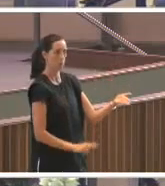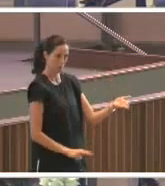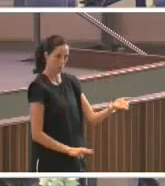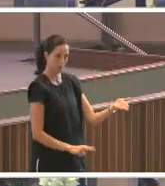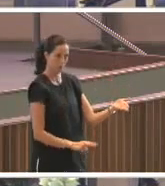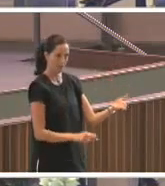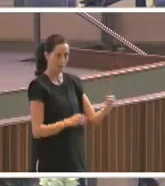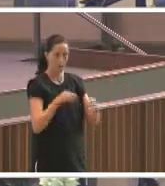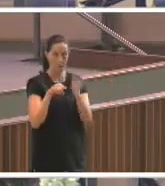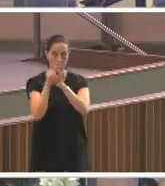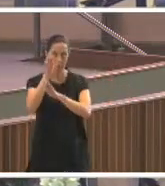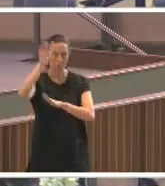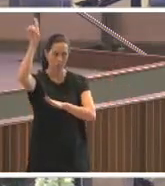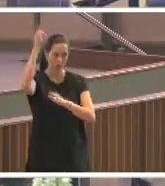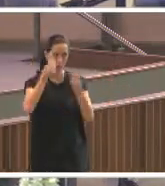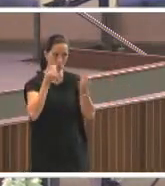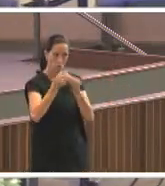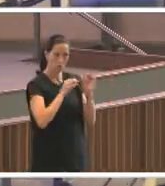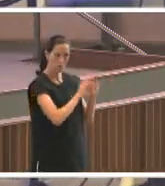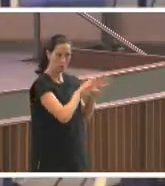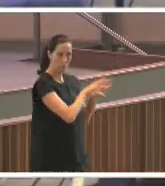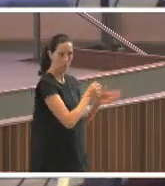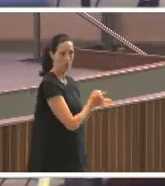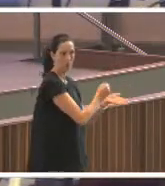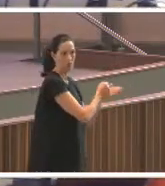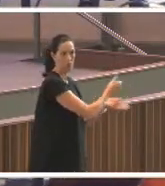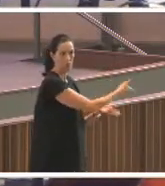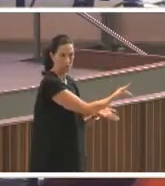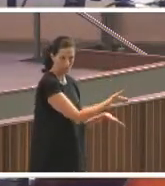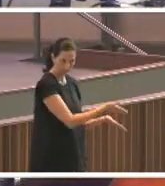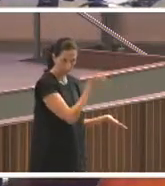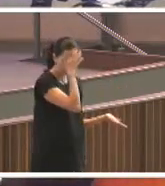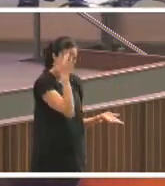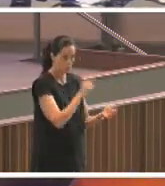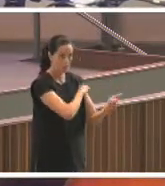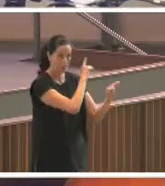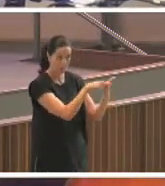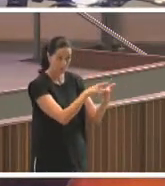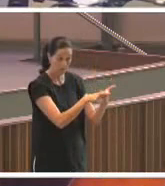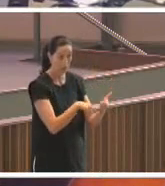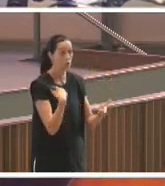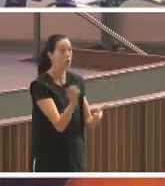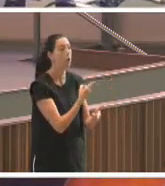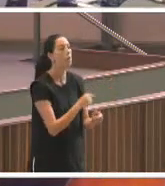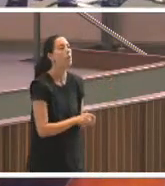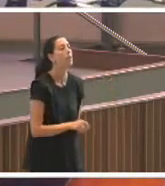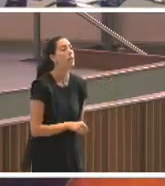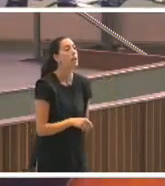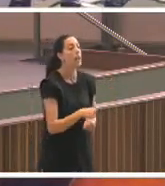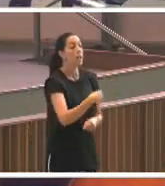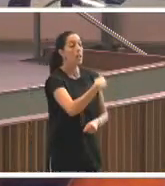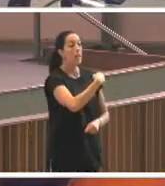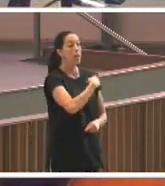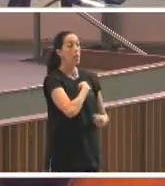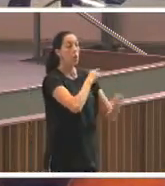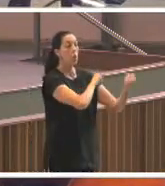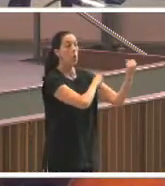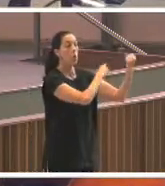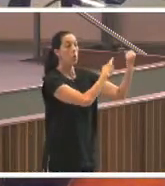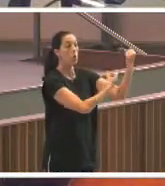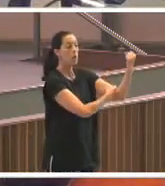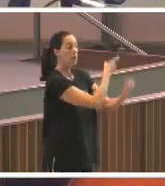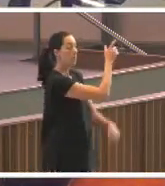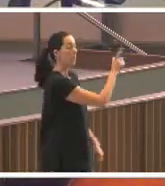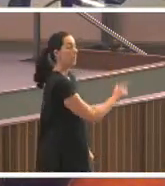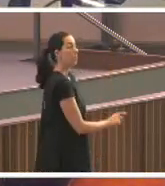espiritual. E é importante a gente dimensionar isso, a gente perceber isso. Quanto ao poder do